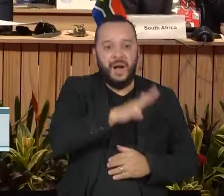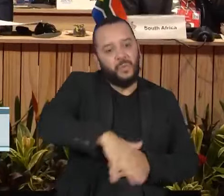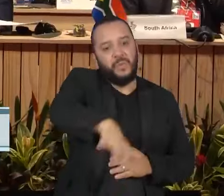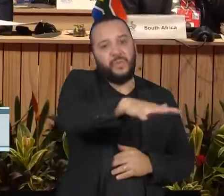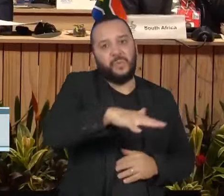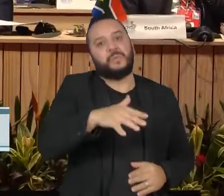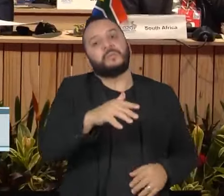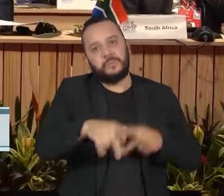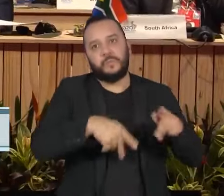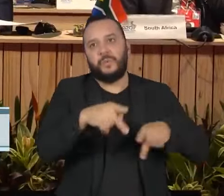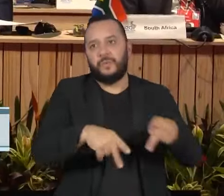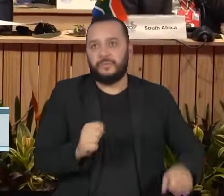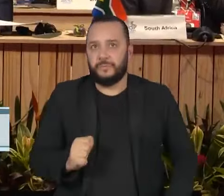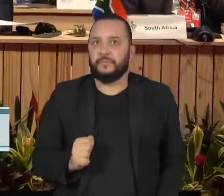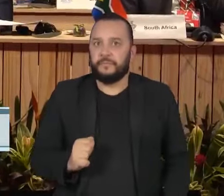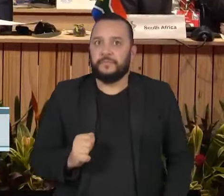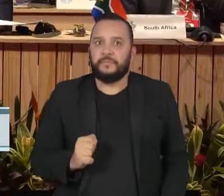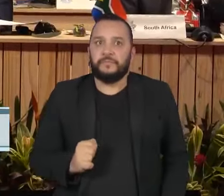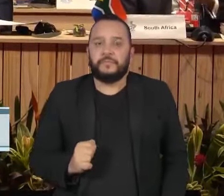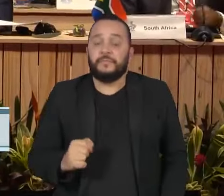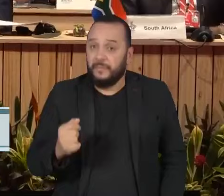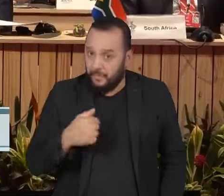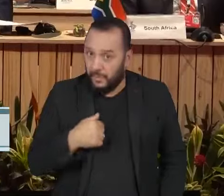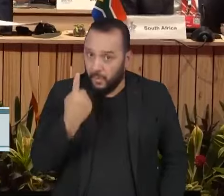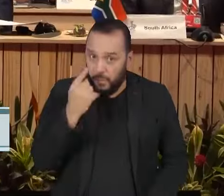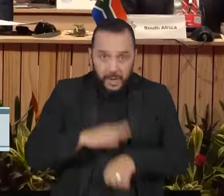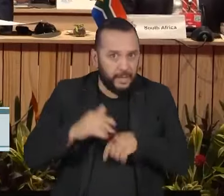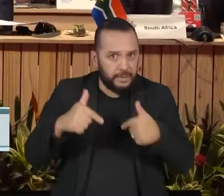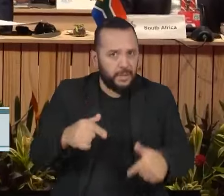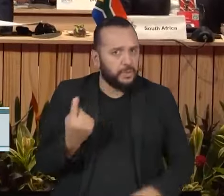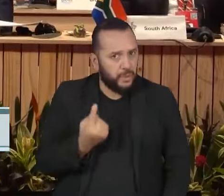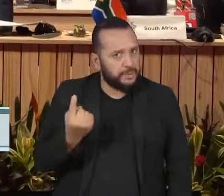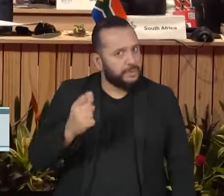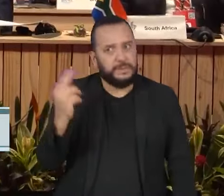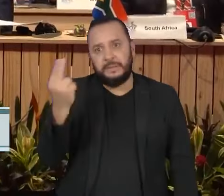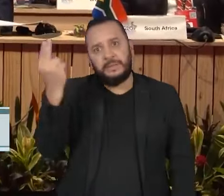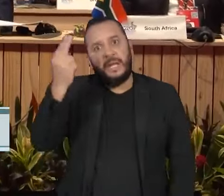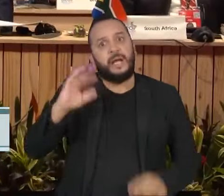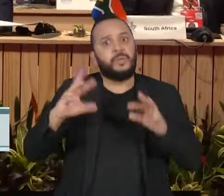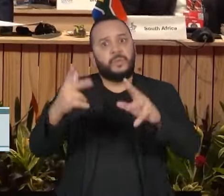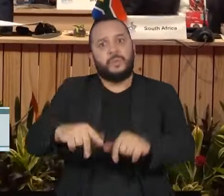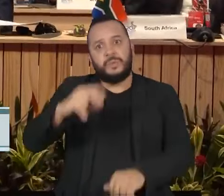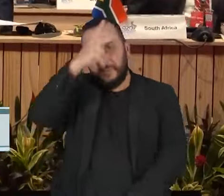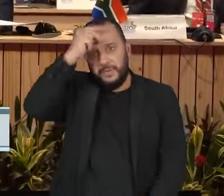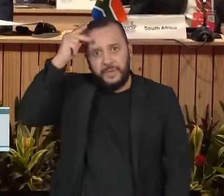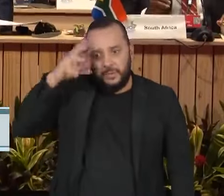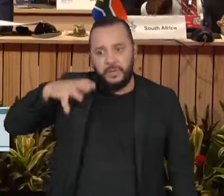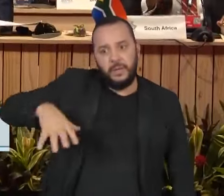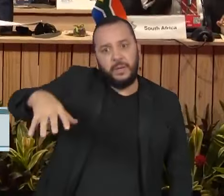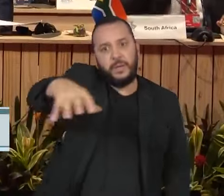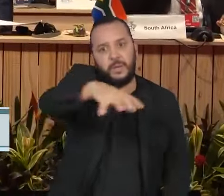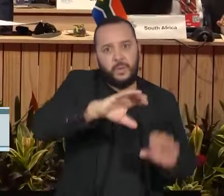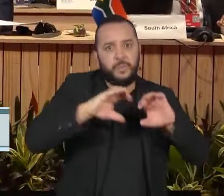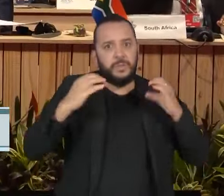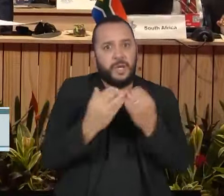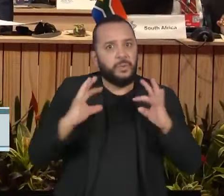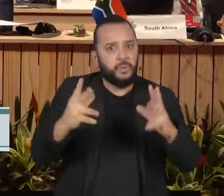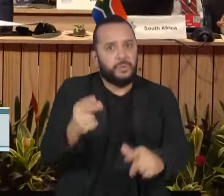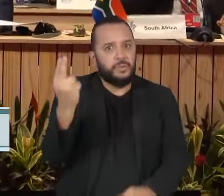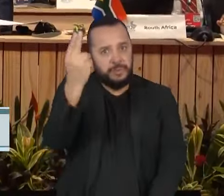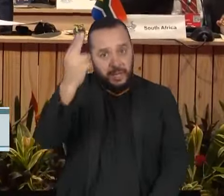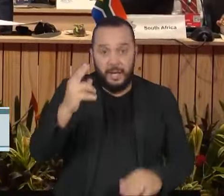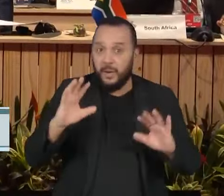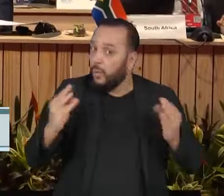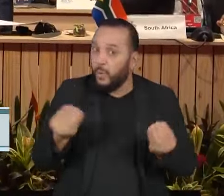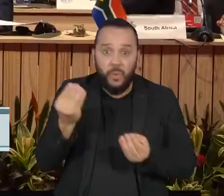iniciativa privada sozinha não chegará a todos os municípios e comunidades necessários. Para executar ações em